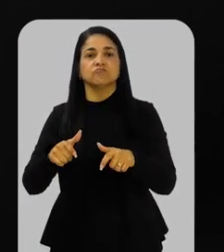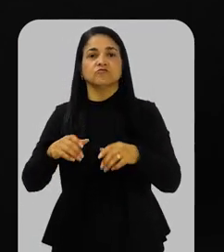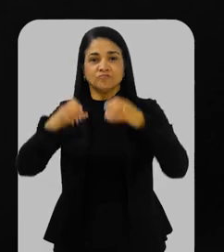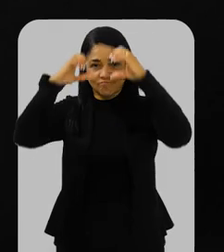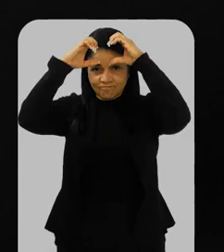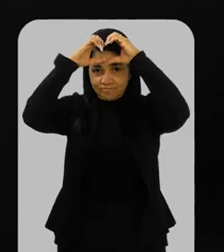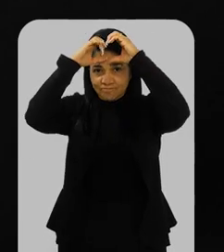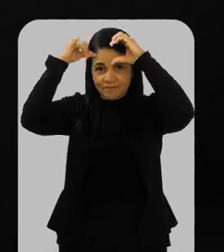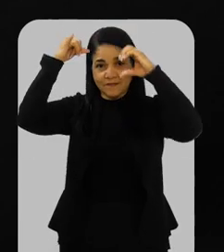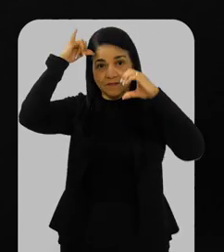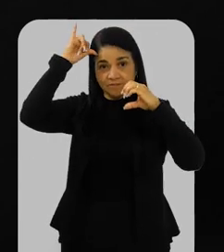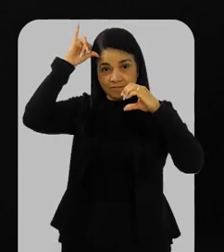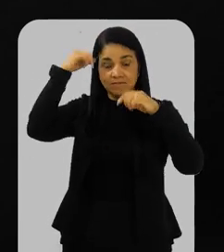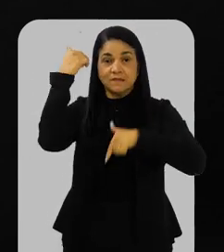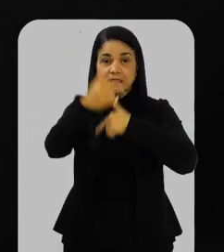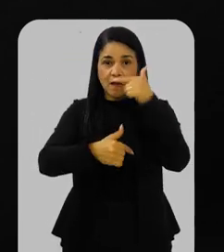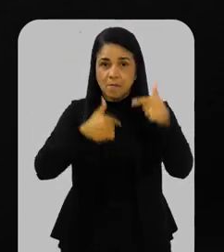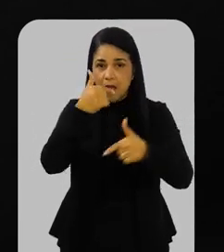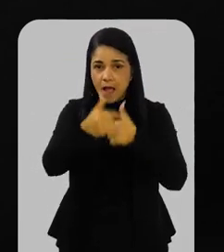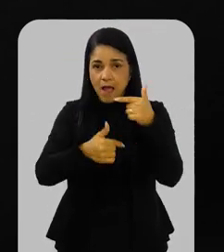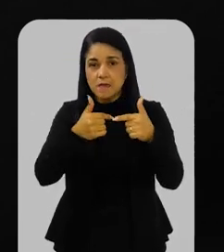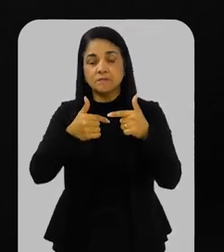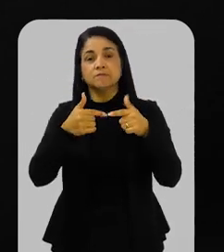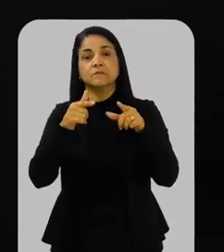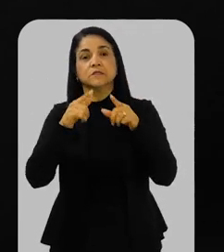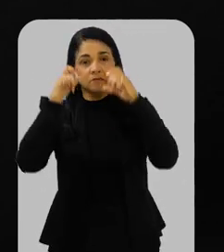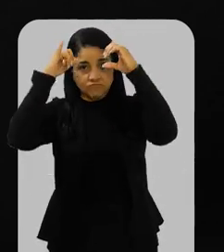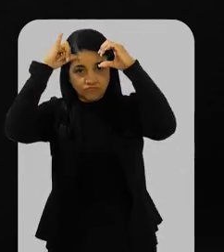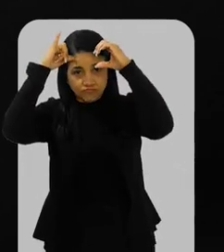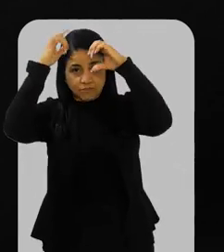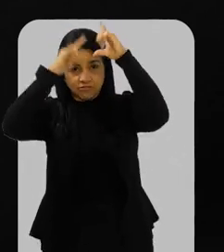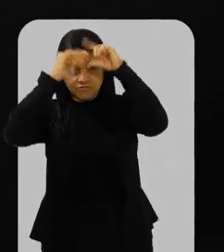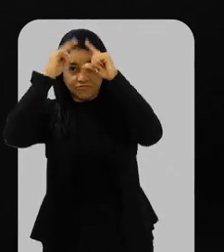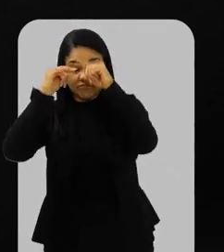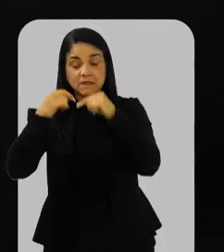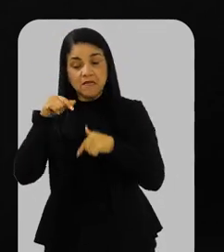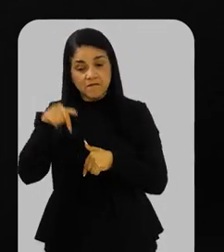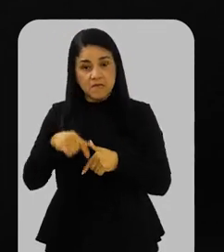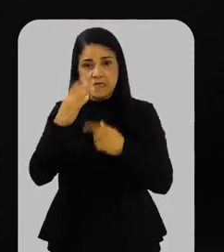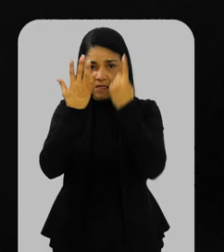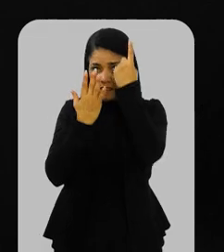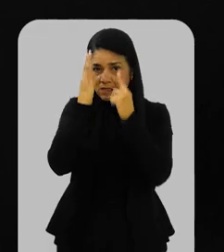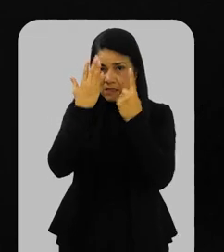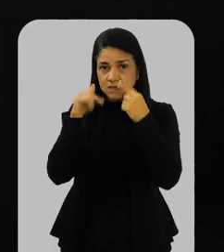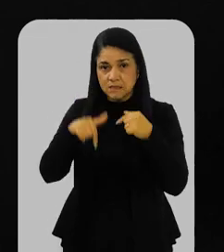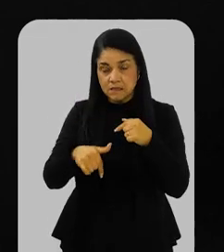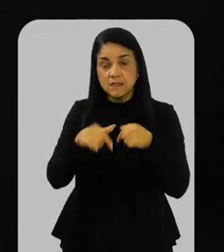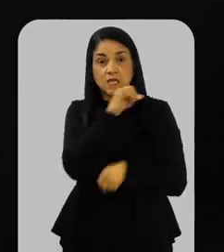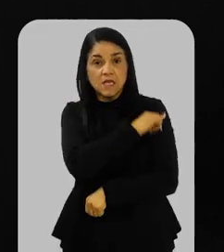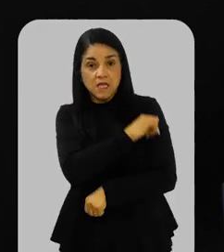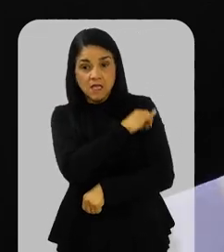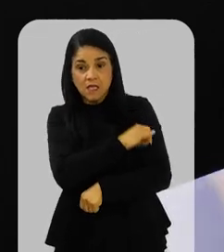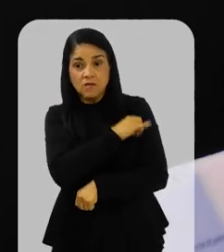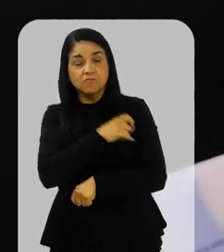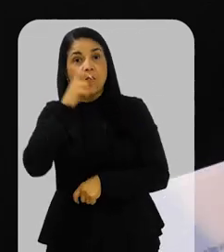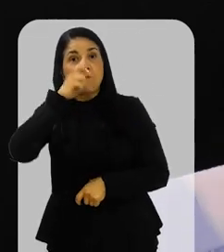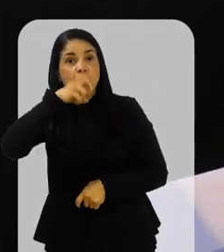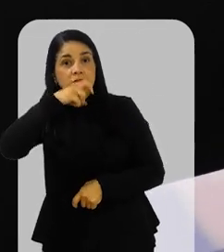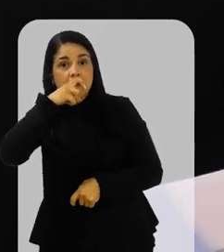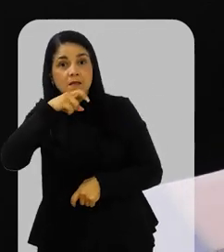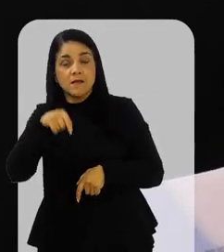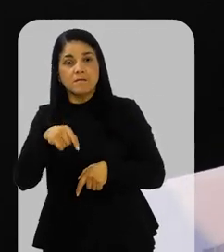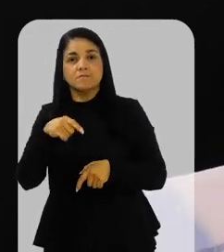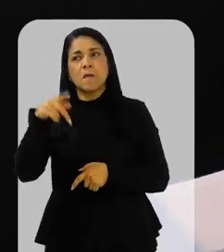Rio na década de 70 ver o Carnaval. Ele se encanta com o desfile da Portela, se eu não me engano. E ver as alegorias, e em Parintins